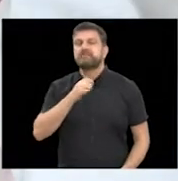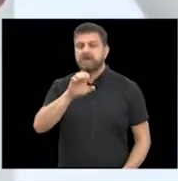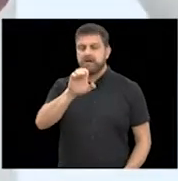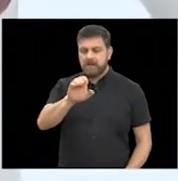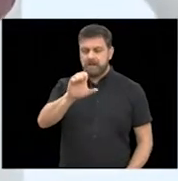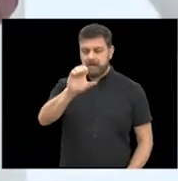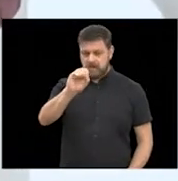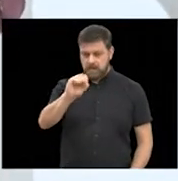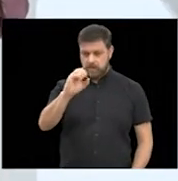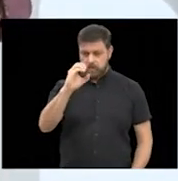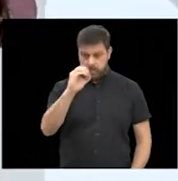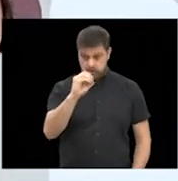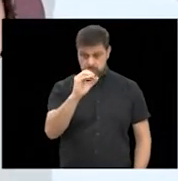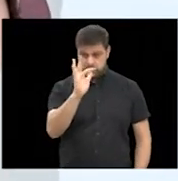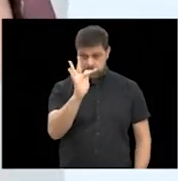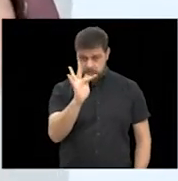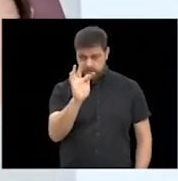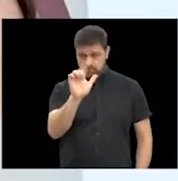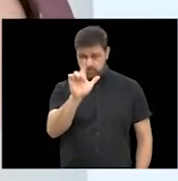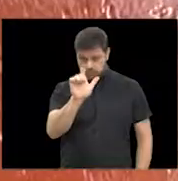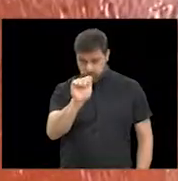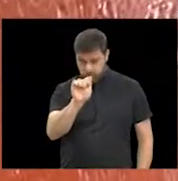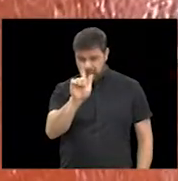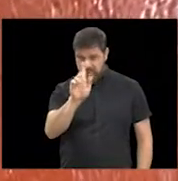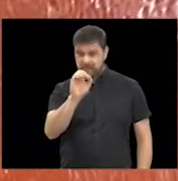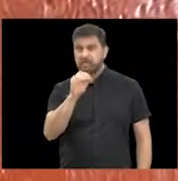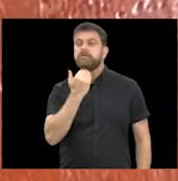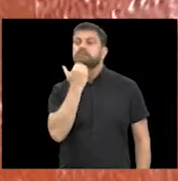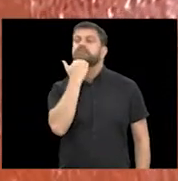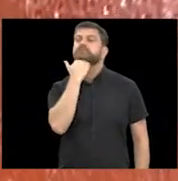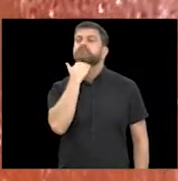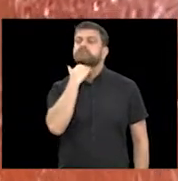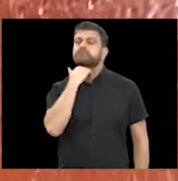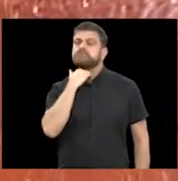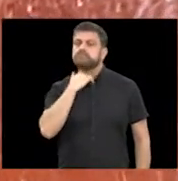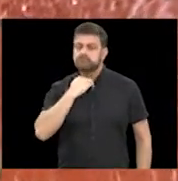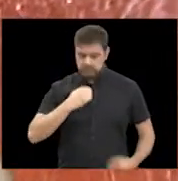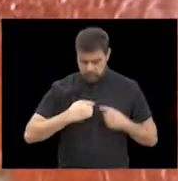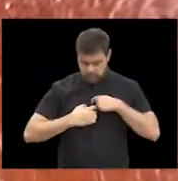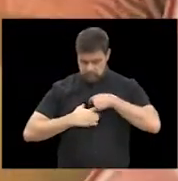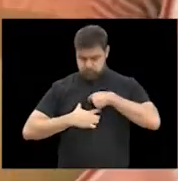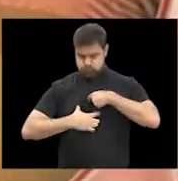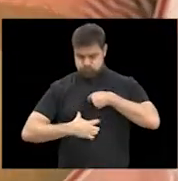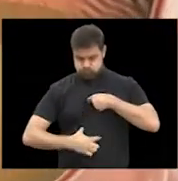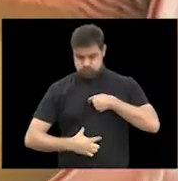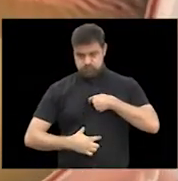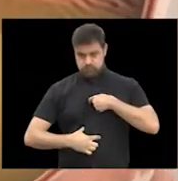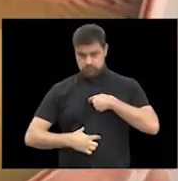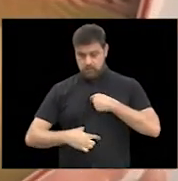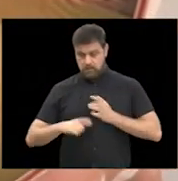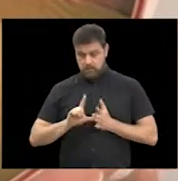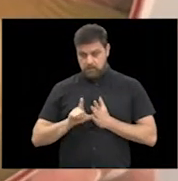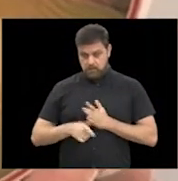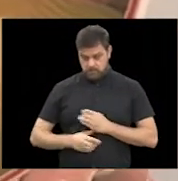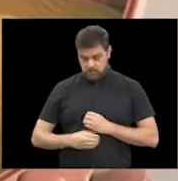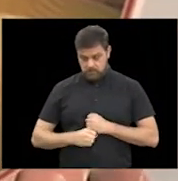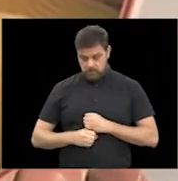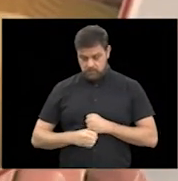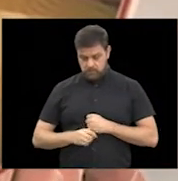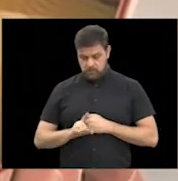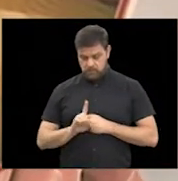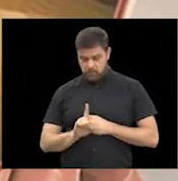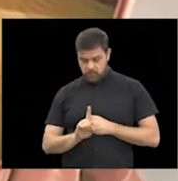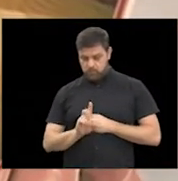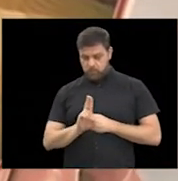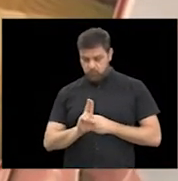a laringe, faringe, esôfago, sim. Estômago, duodeno. Com a sua primeira porção, a